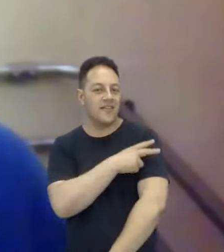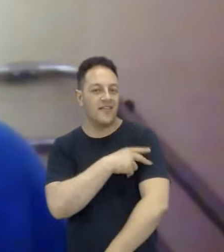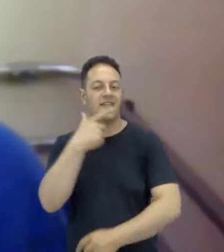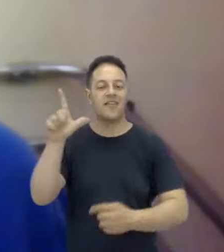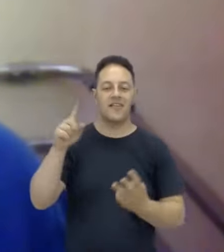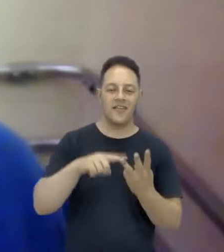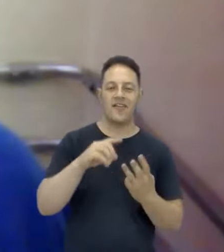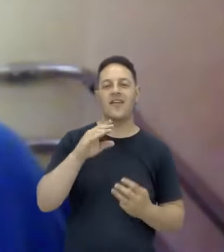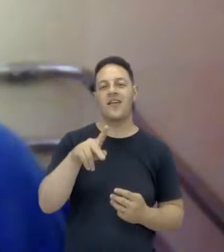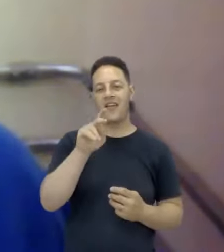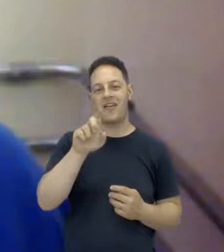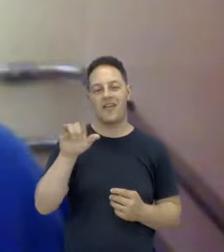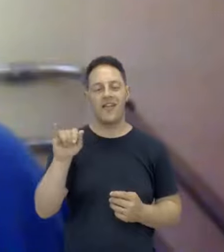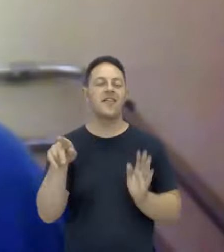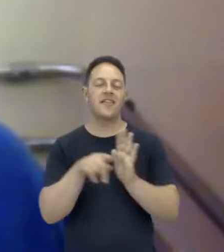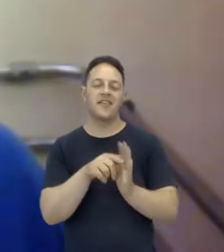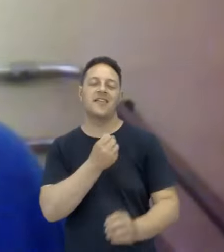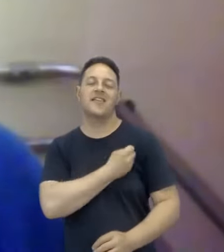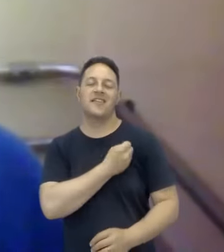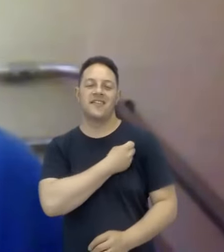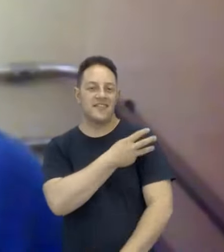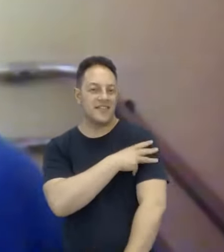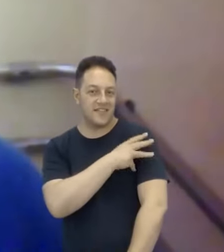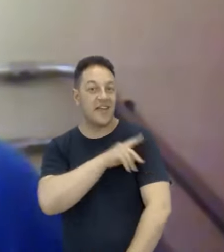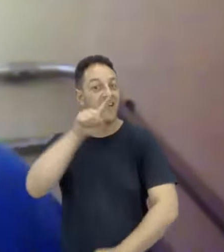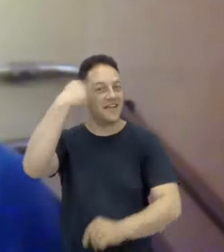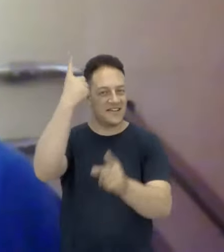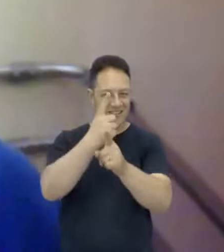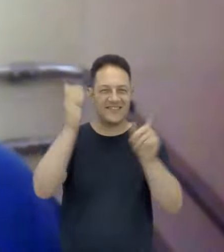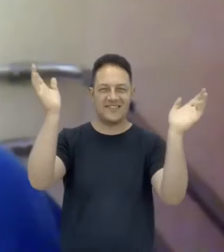terceiro. Até a próxima formação. Tudo de